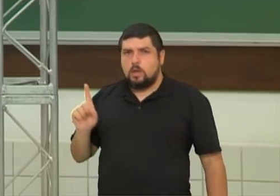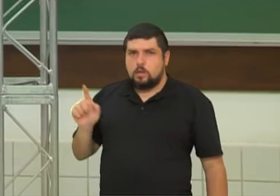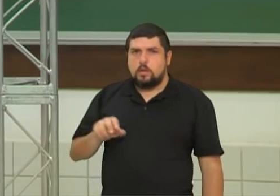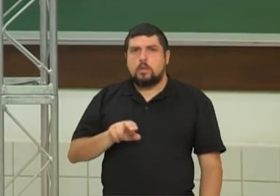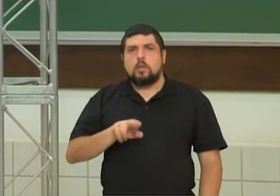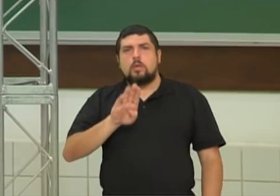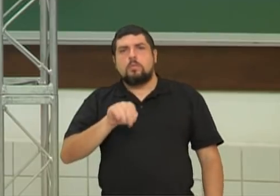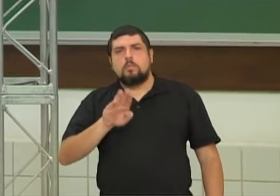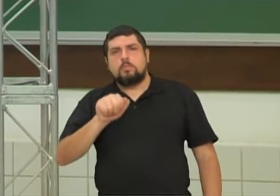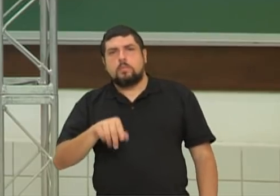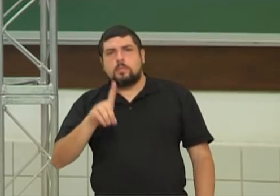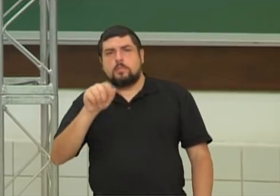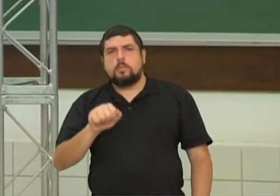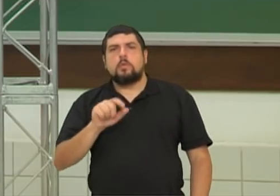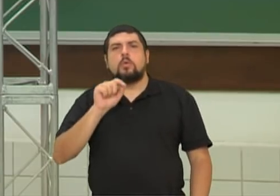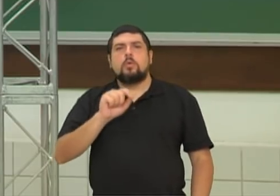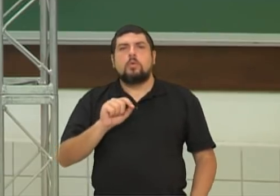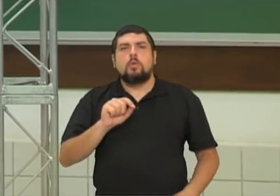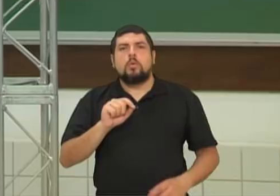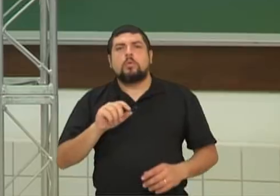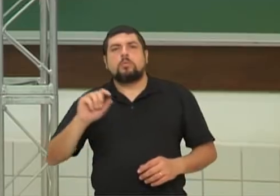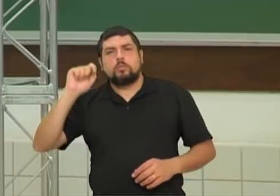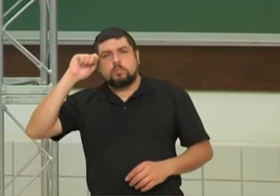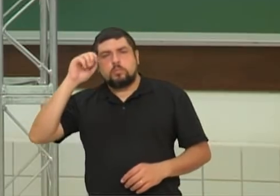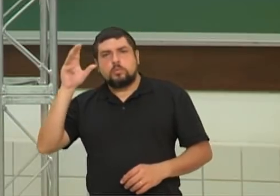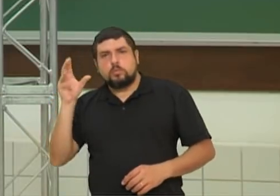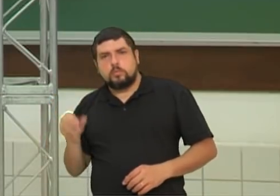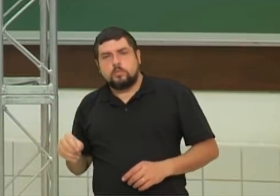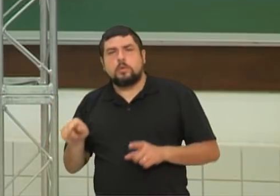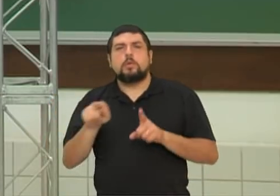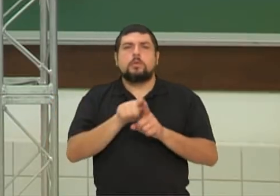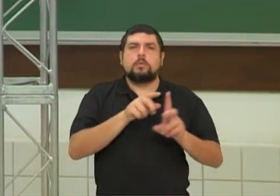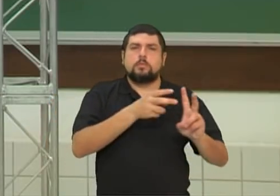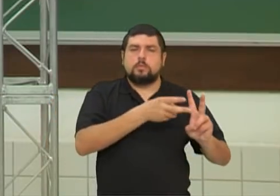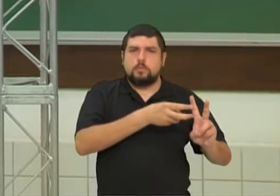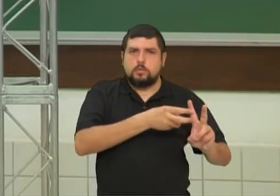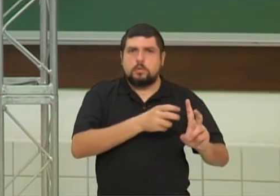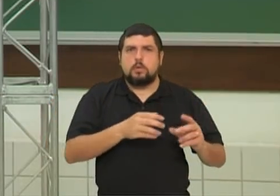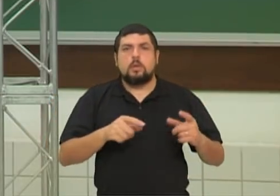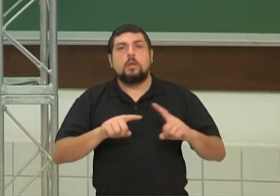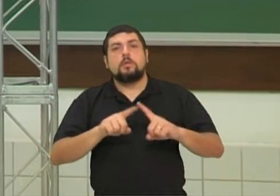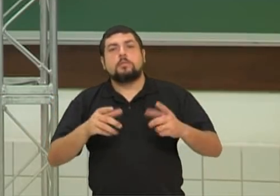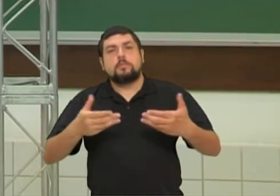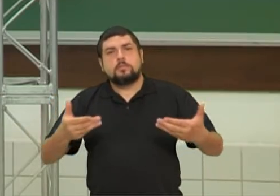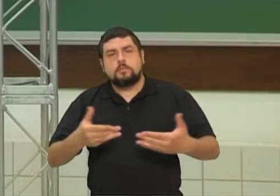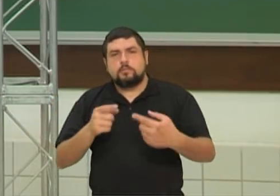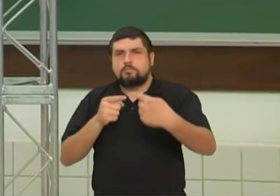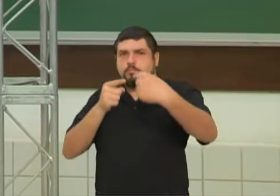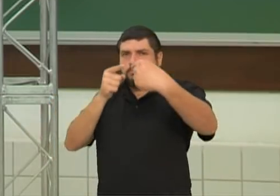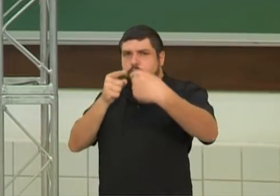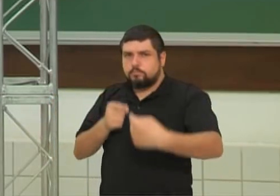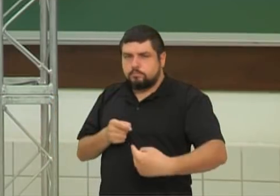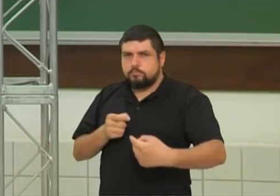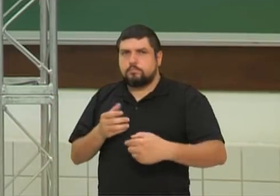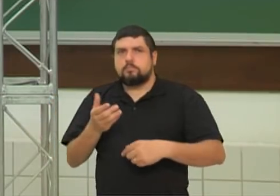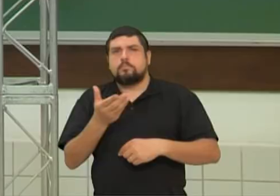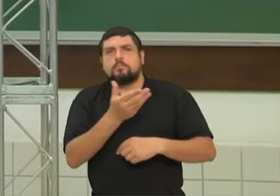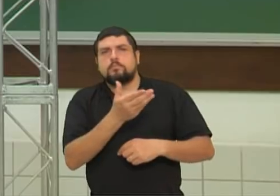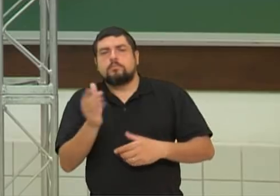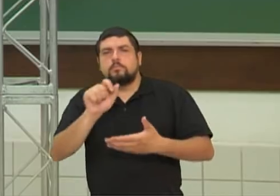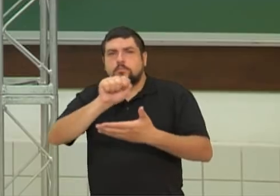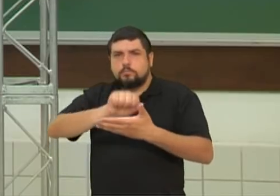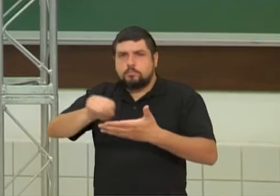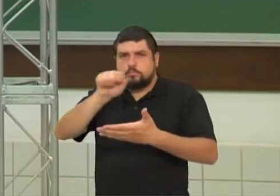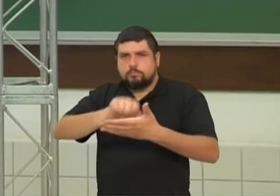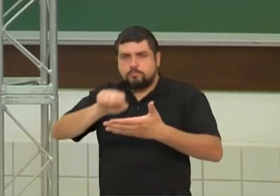2 questões, tanto africana como indígena. Mas agora nós vamos para o nosso quiz, para vocês botarem a mão na